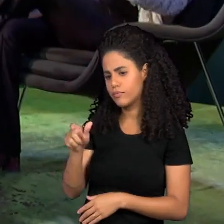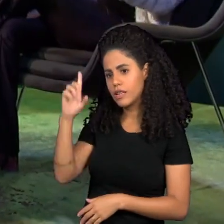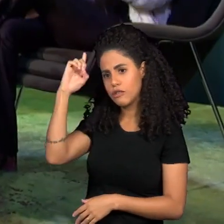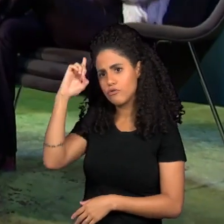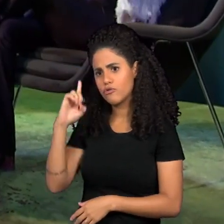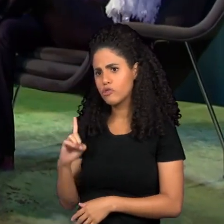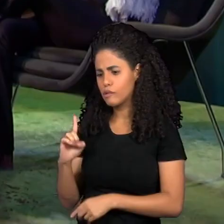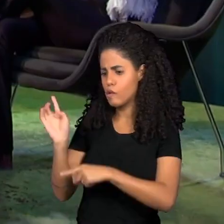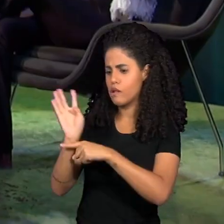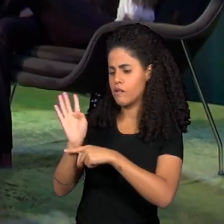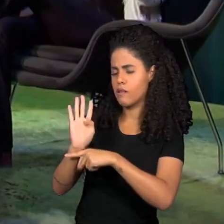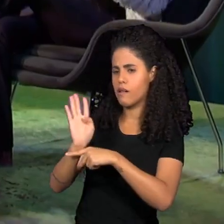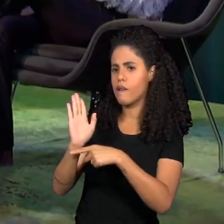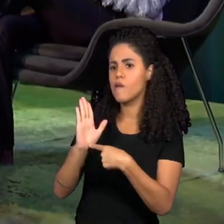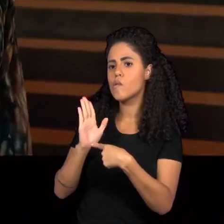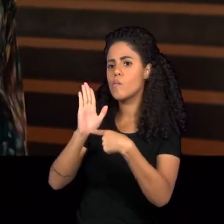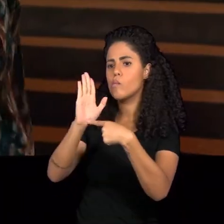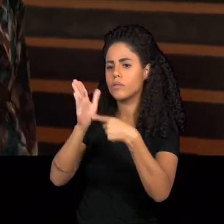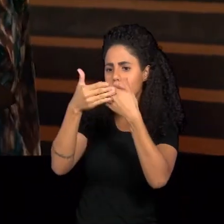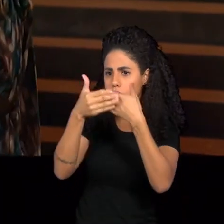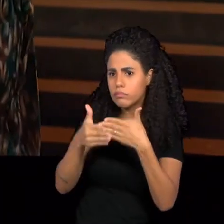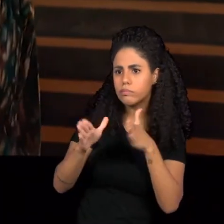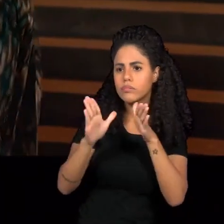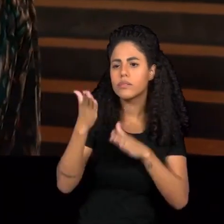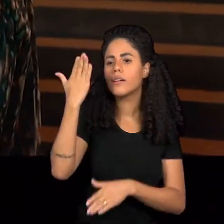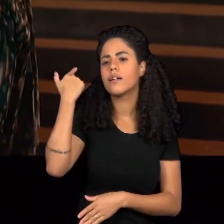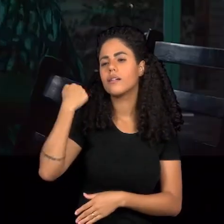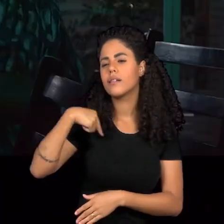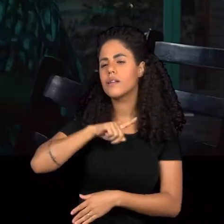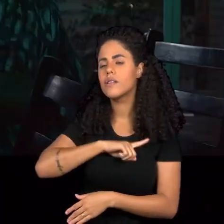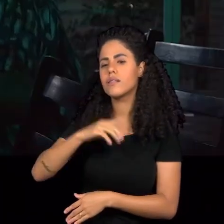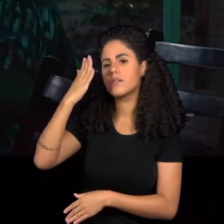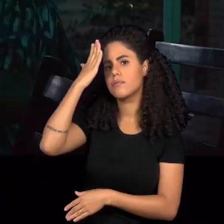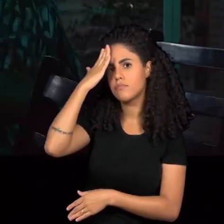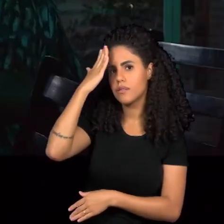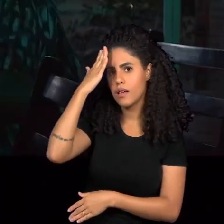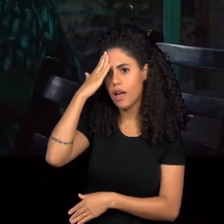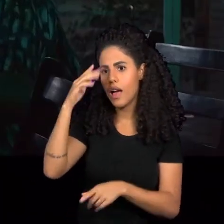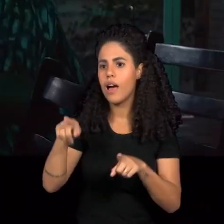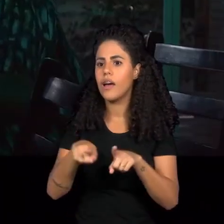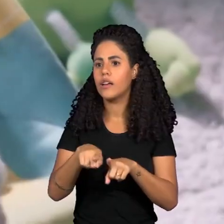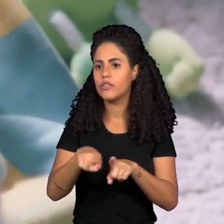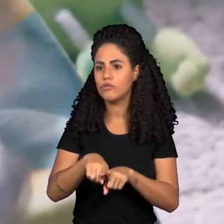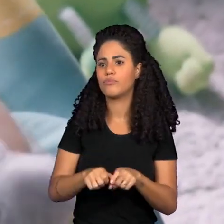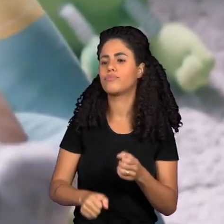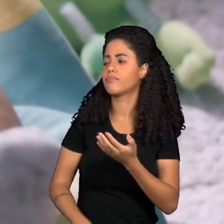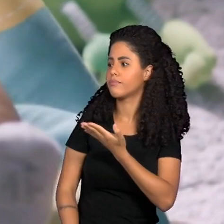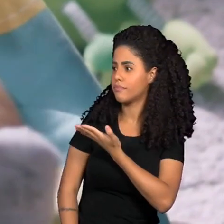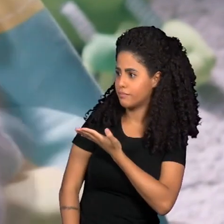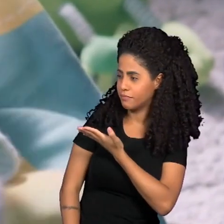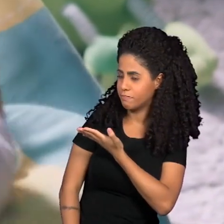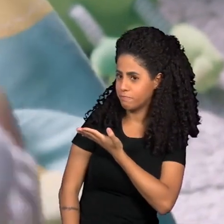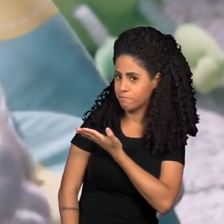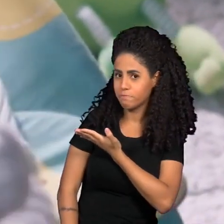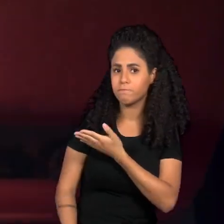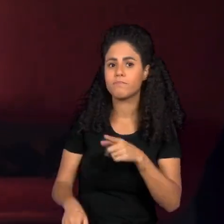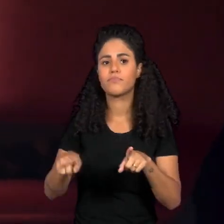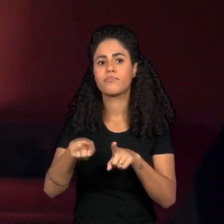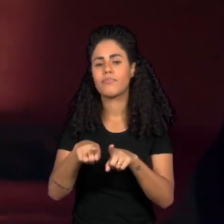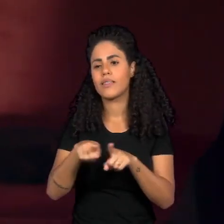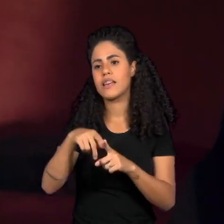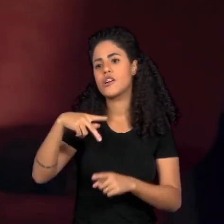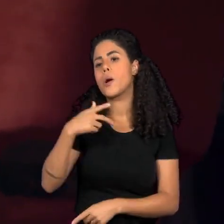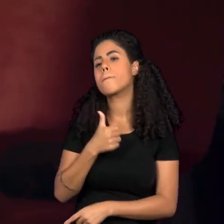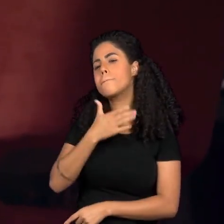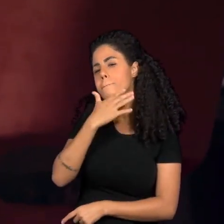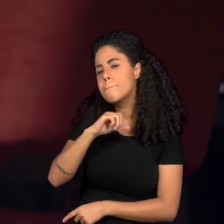um filme que fez essa abertura de caminho. E a gente tem o pai da Rita, que é do Joelzito Araújo. Tem o Papai é Pop, e é